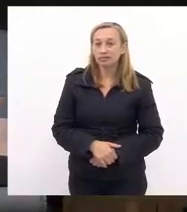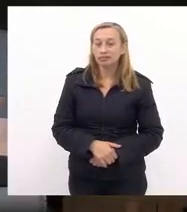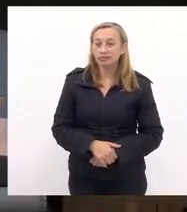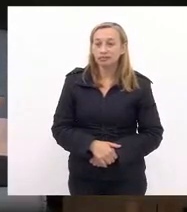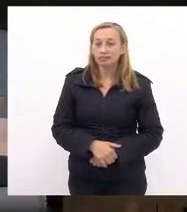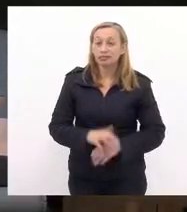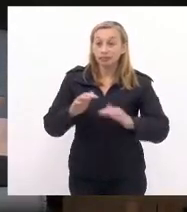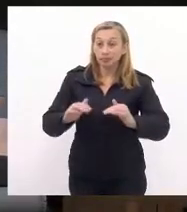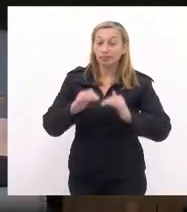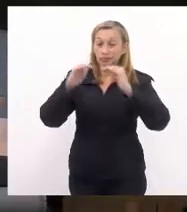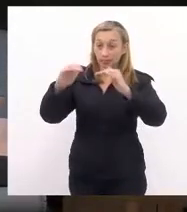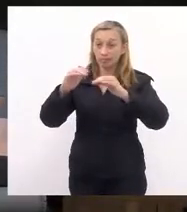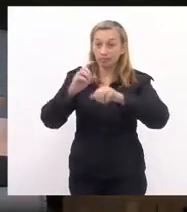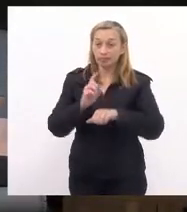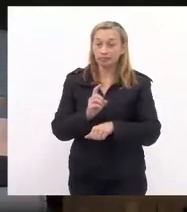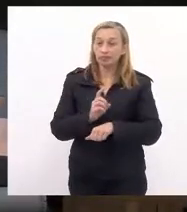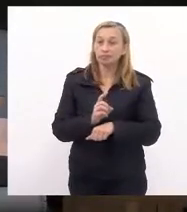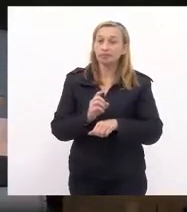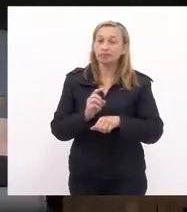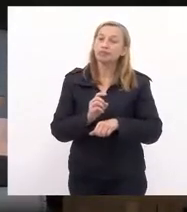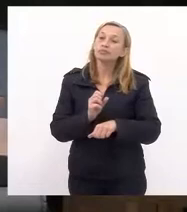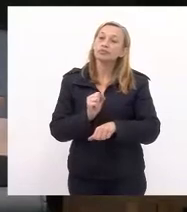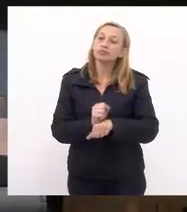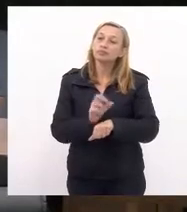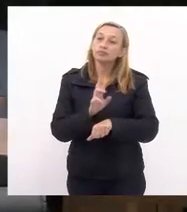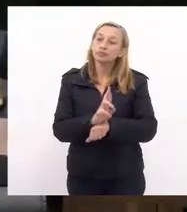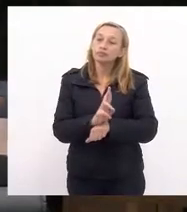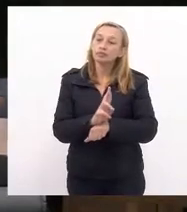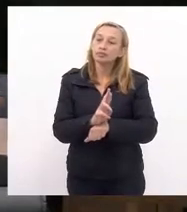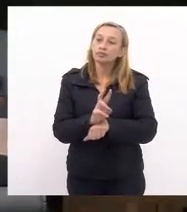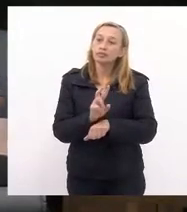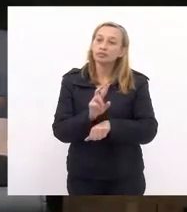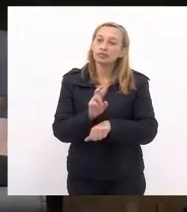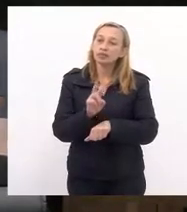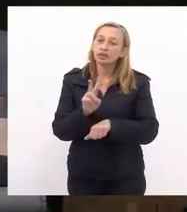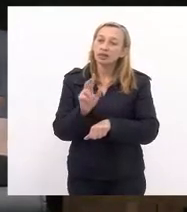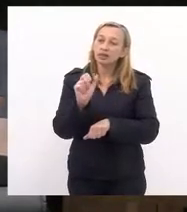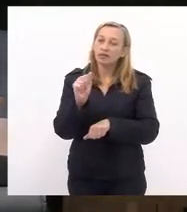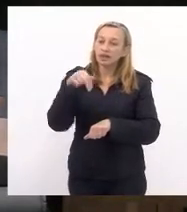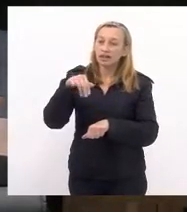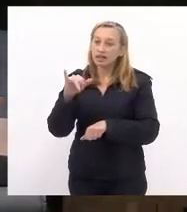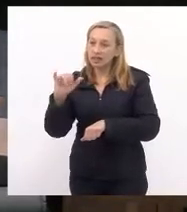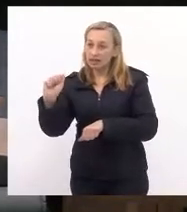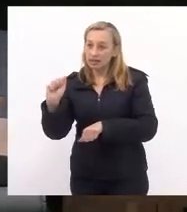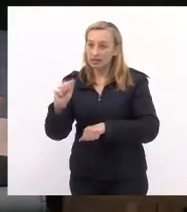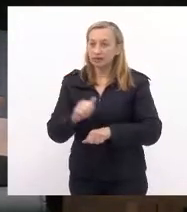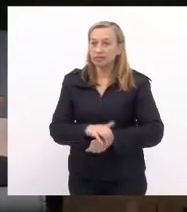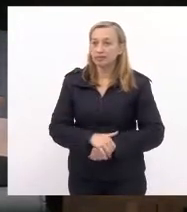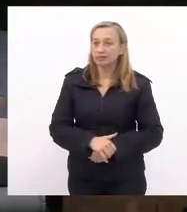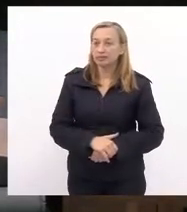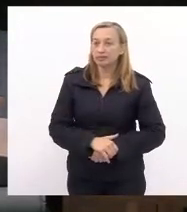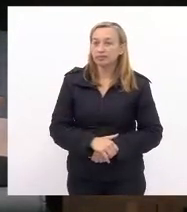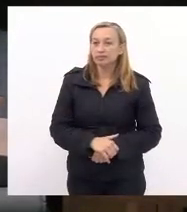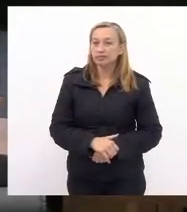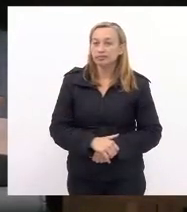Tenho a honra de chamar a excelentíssima doutora Vânia Lúcia da Silva.